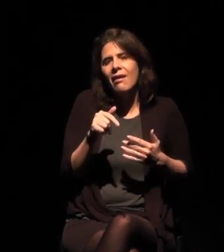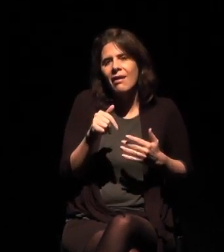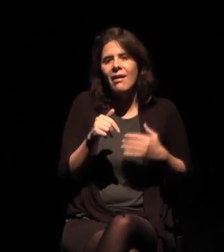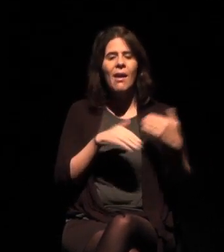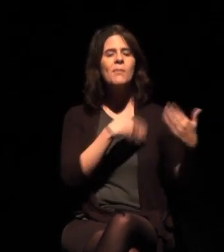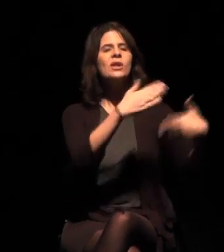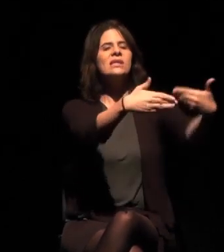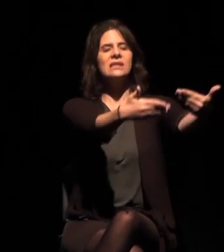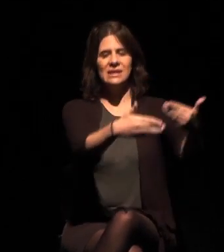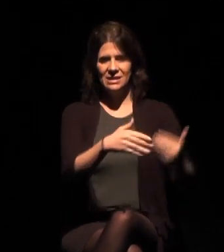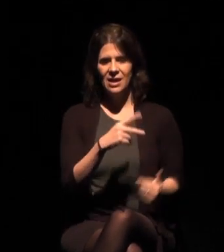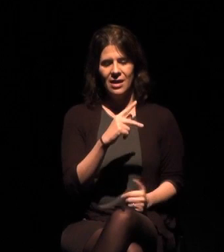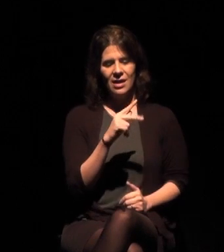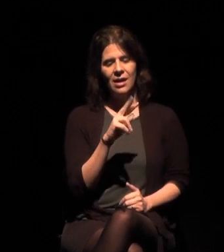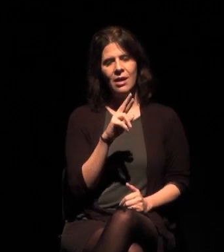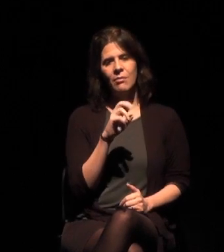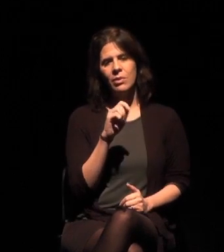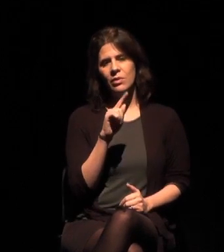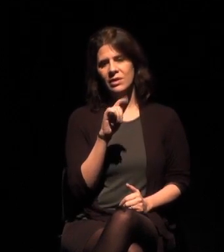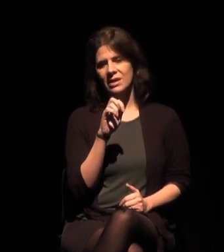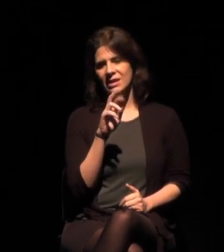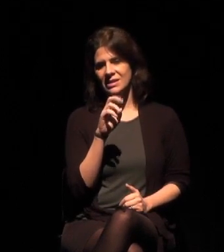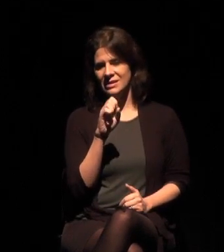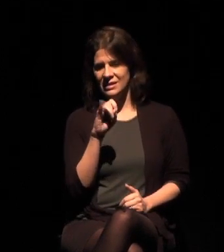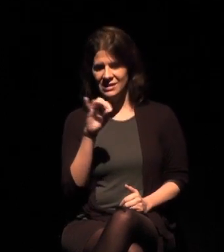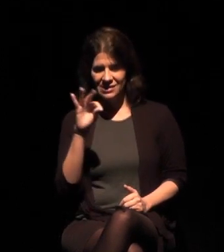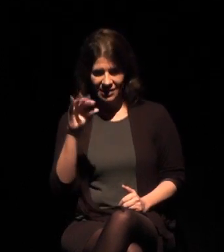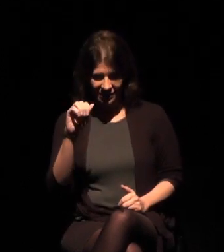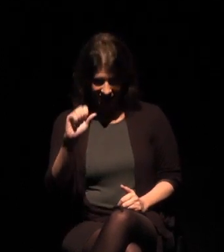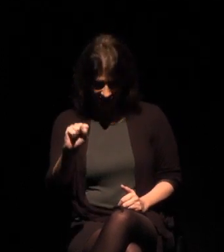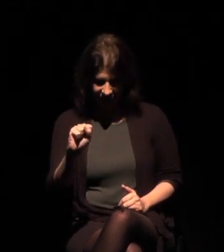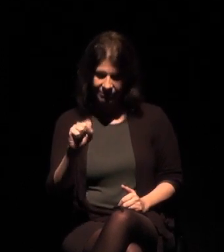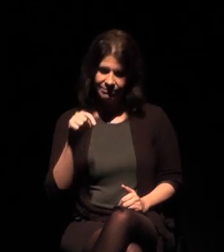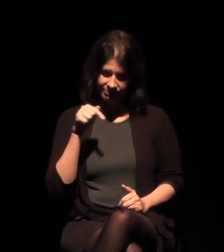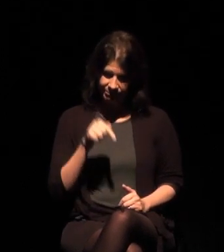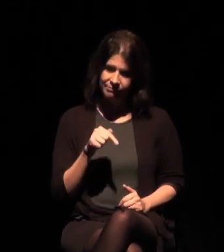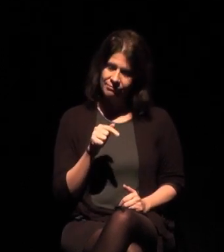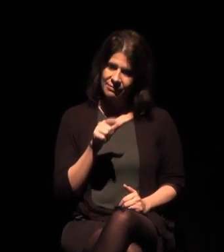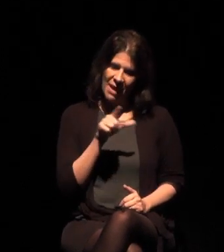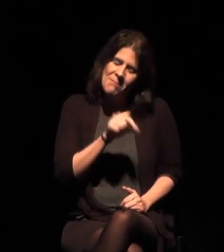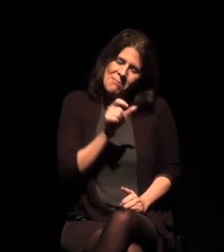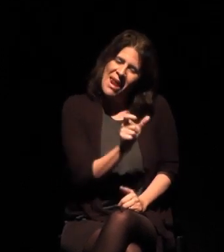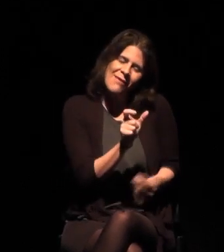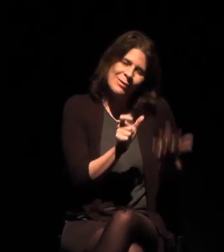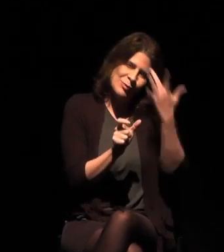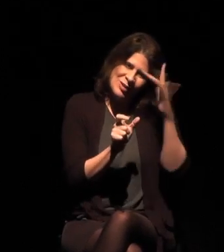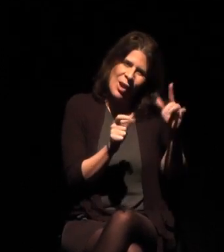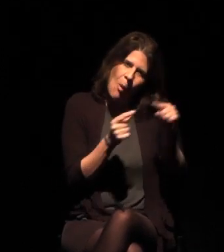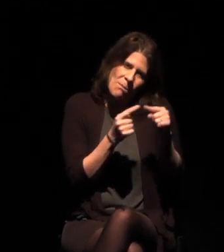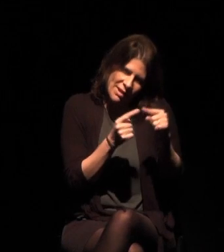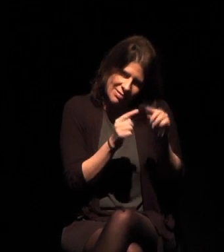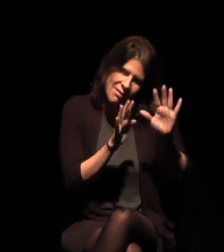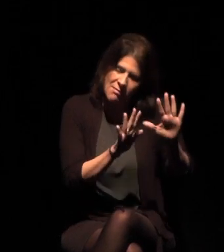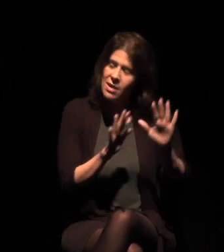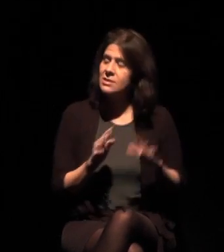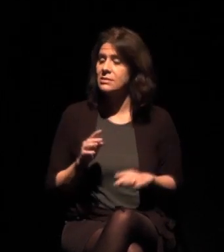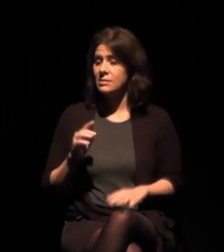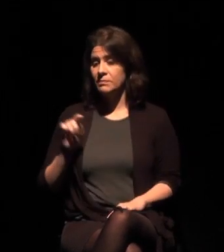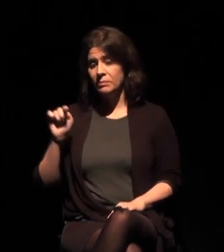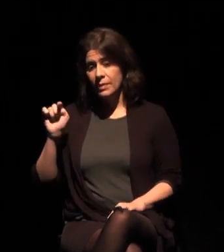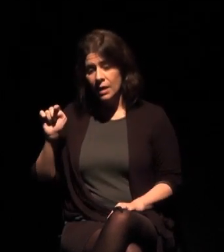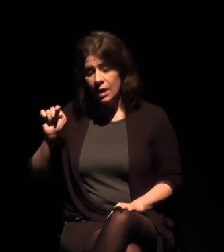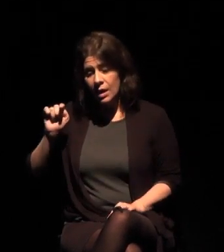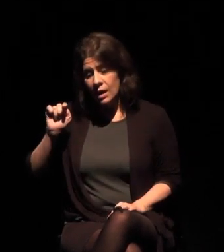progressistas nossas são progressistas o termo é muito maus colisão de facto mas enfim pro lado questões